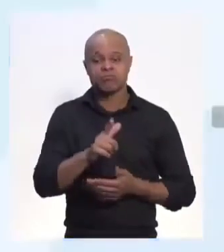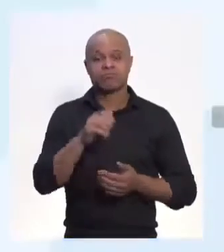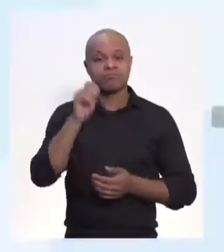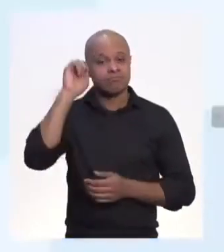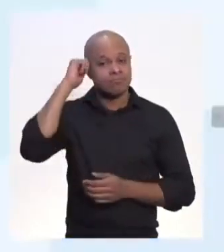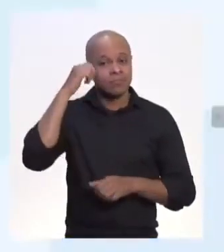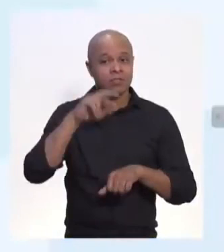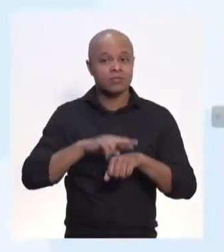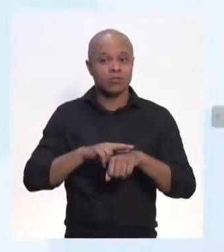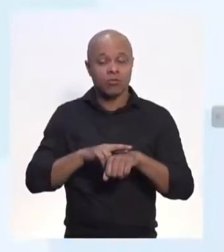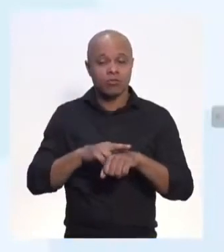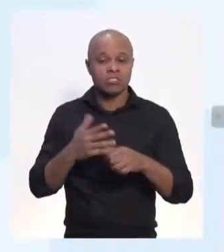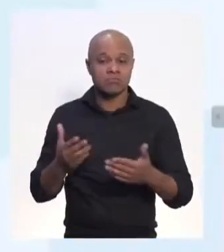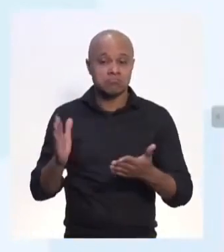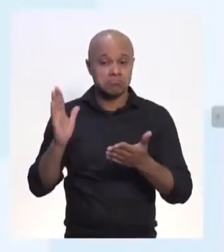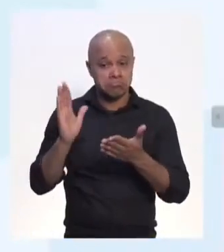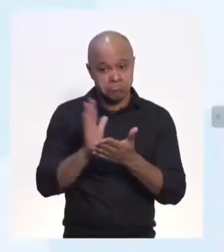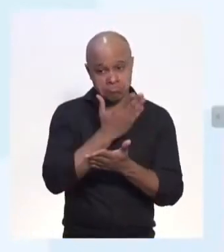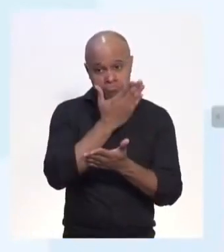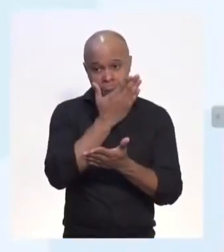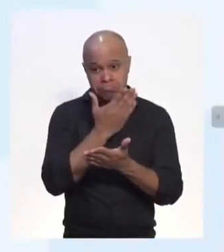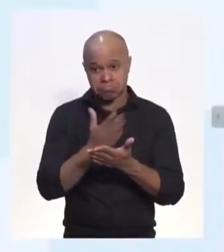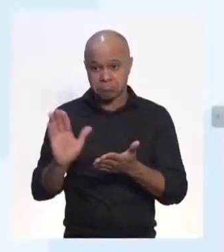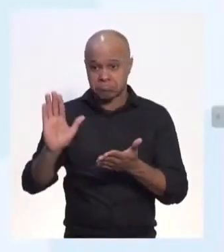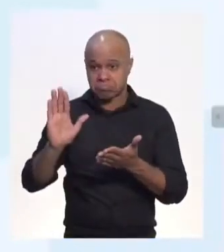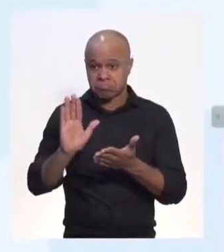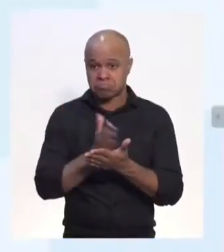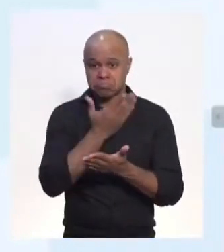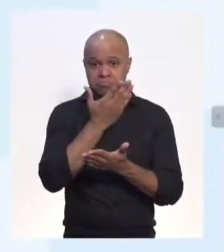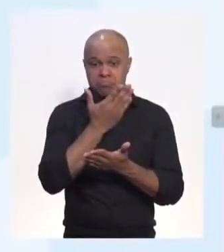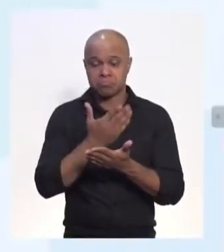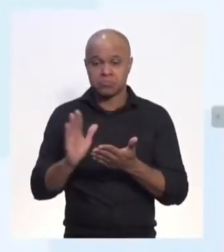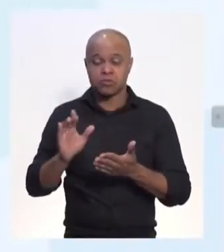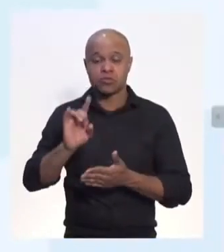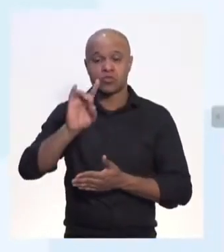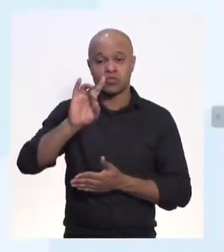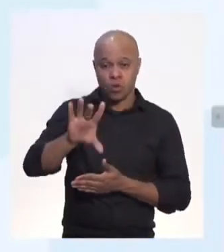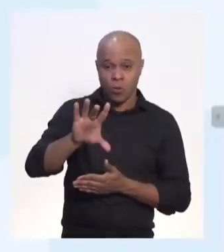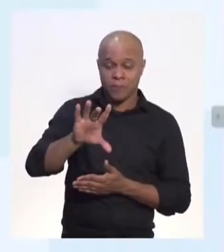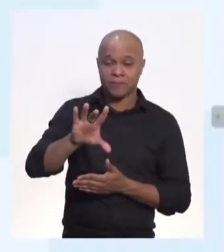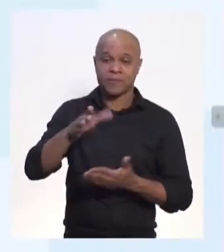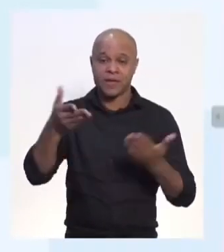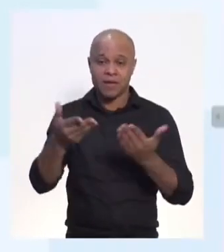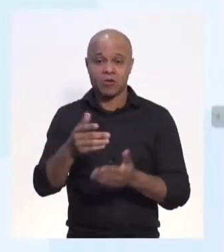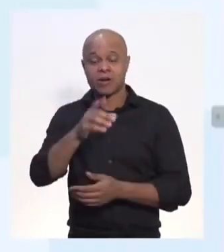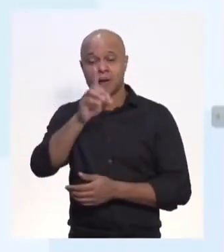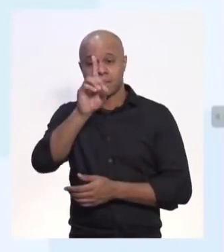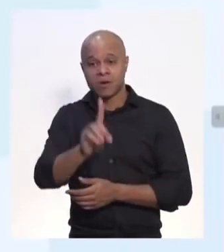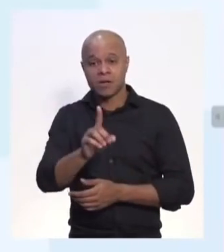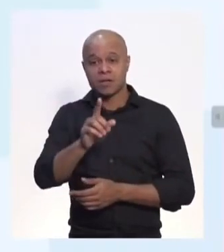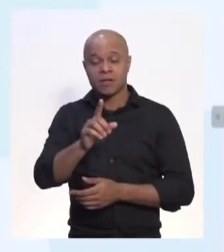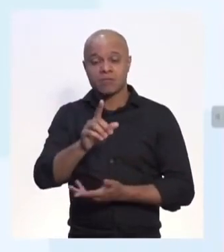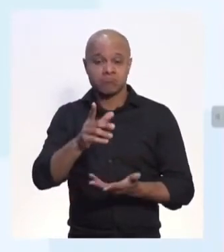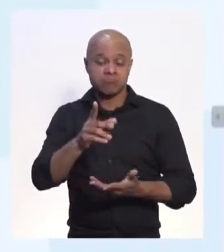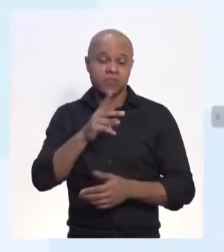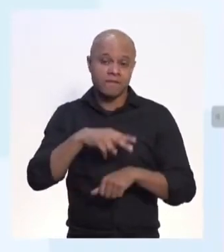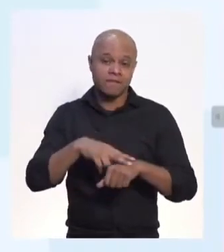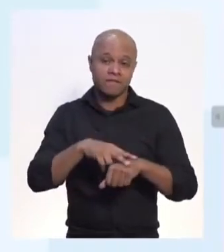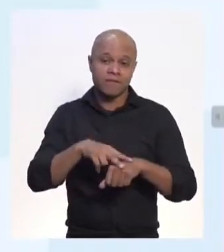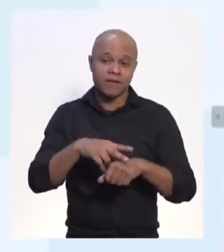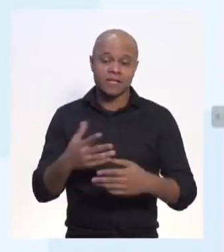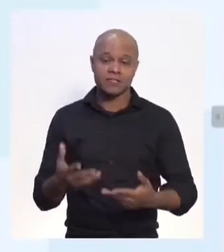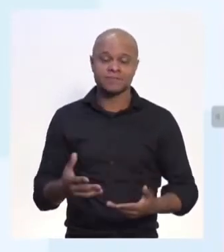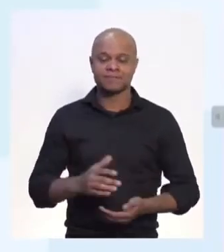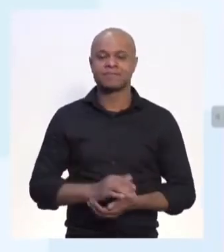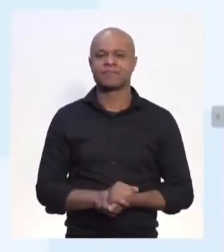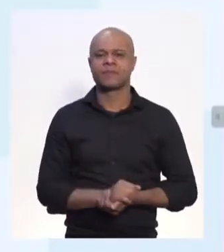e a roxa. É verdade. Então, se a gente fosse seguir por eliminação, sobraram amarelo e verde. Mas, de repente, poderiam